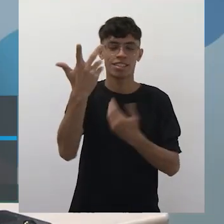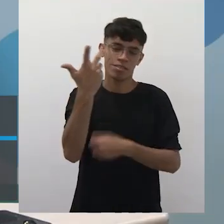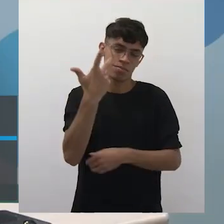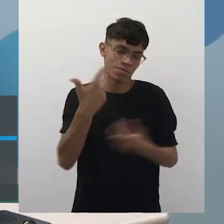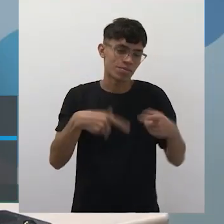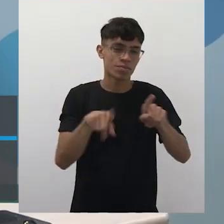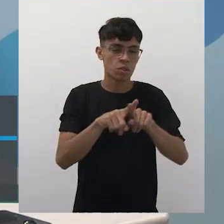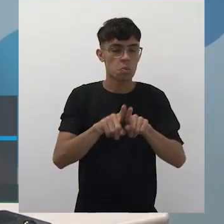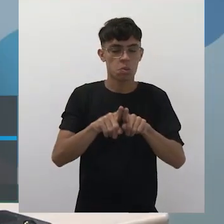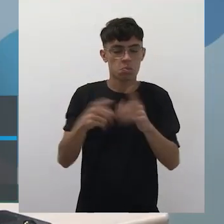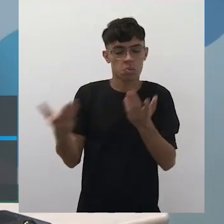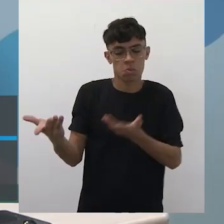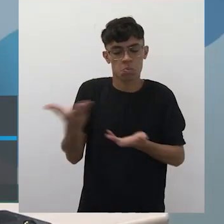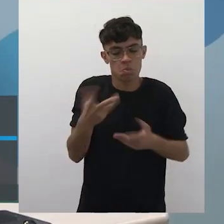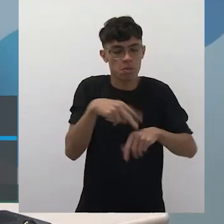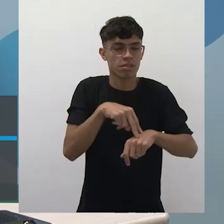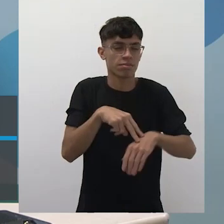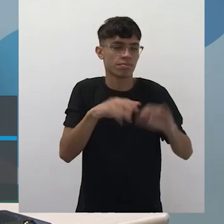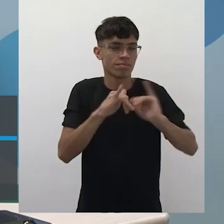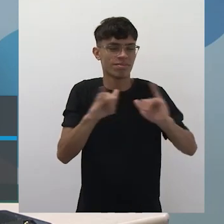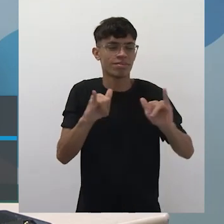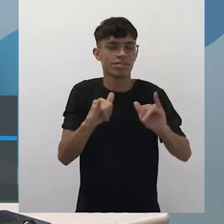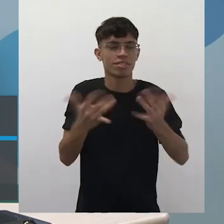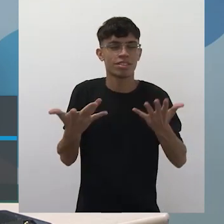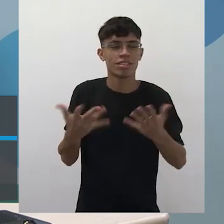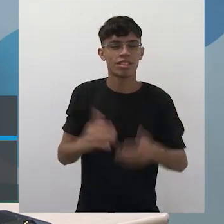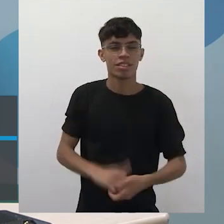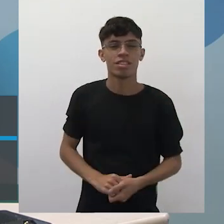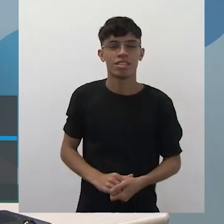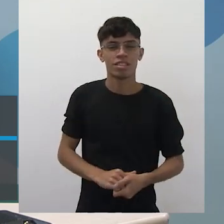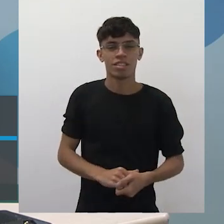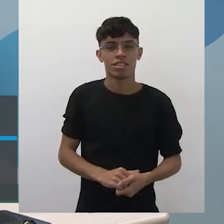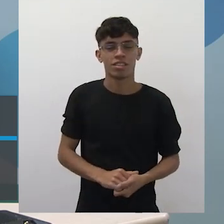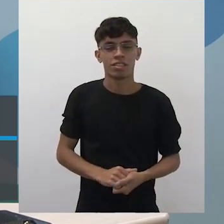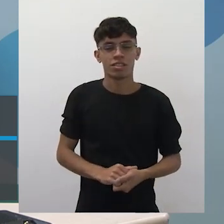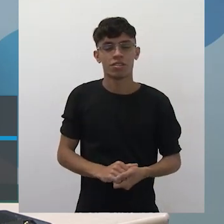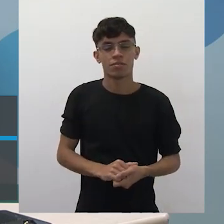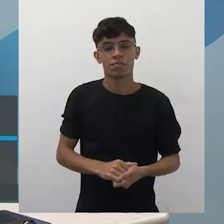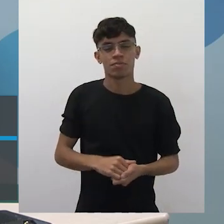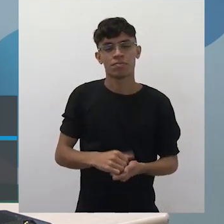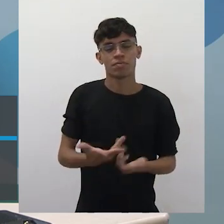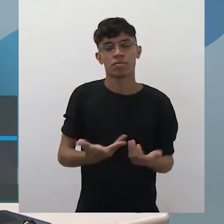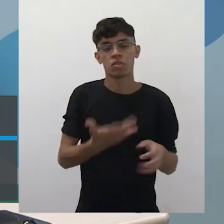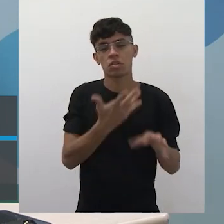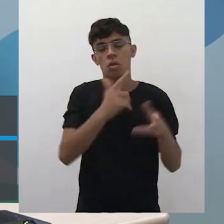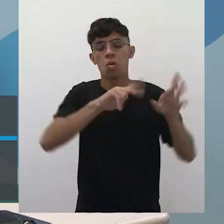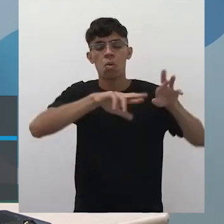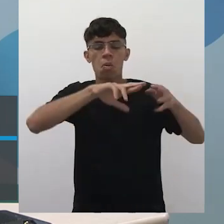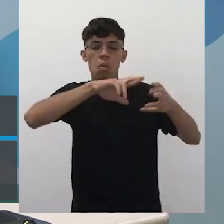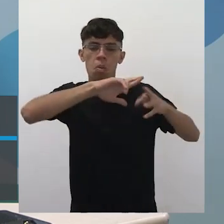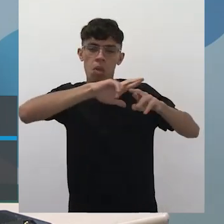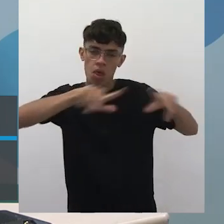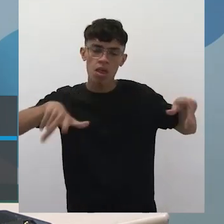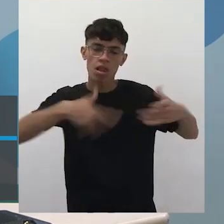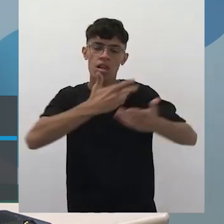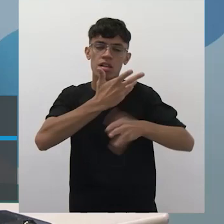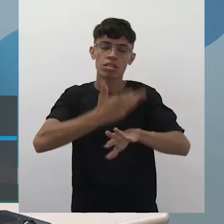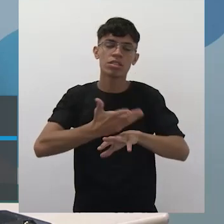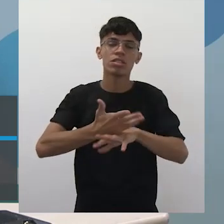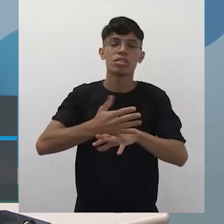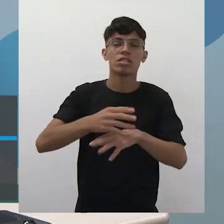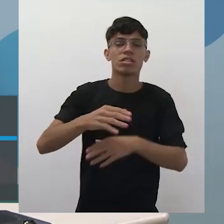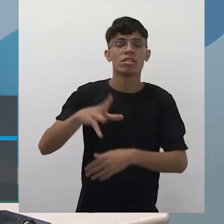suas contribuições, tecendo esse comentário, né, a questão da interdisciplinaridade, da transdisciplinaridade que nós podemos trabalhar,